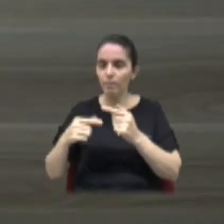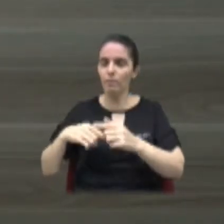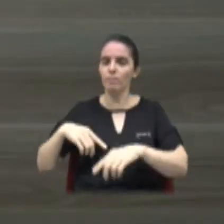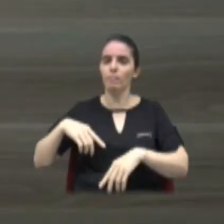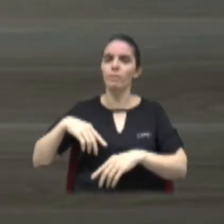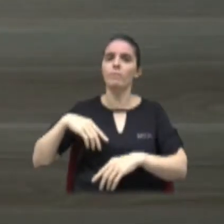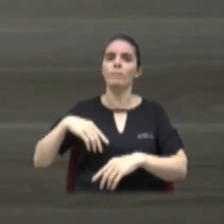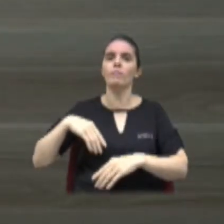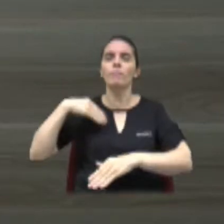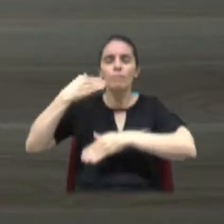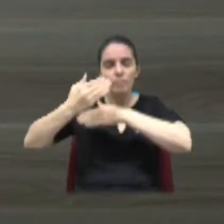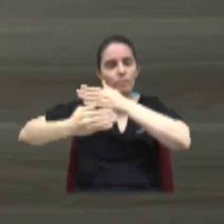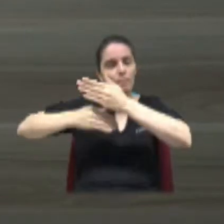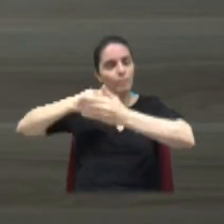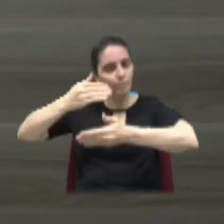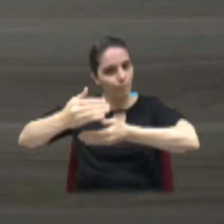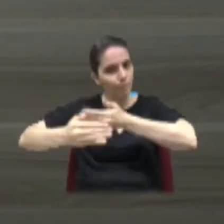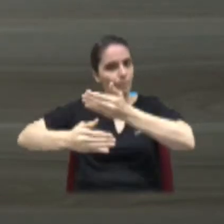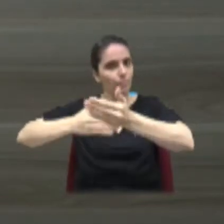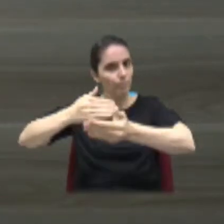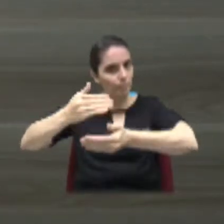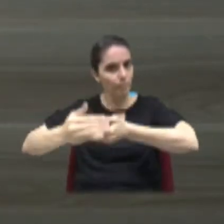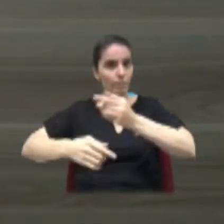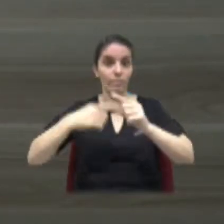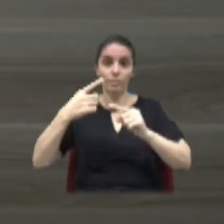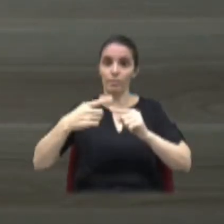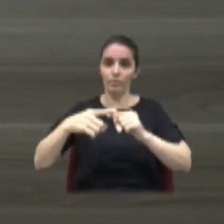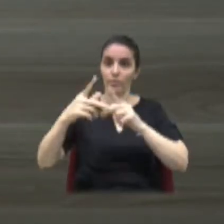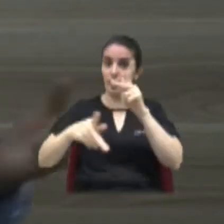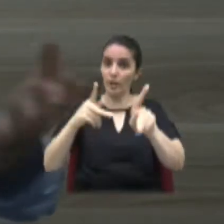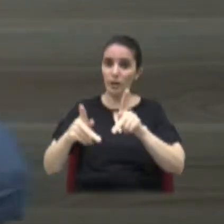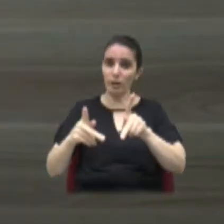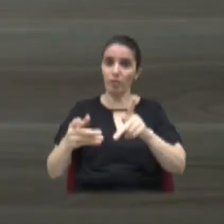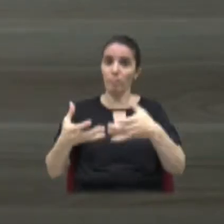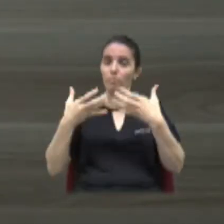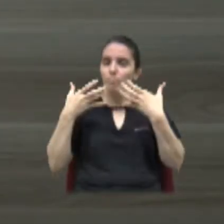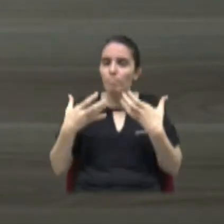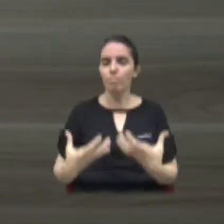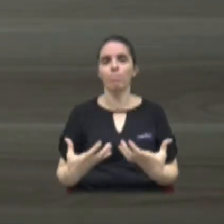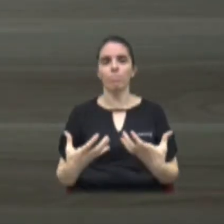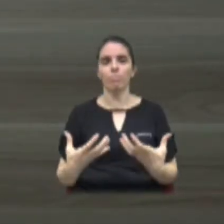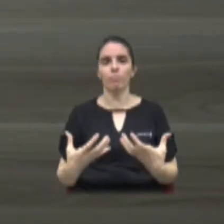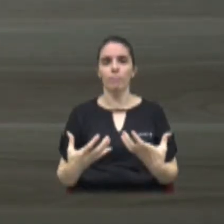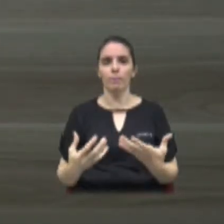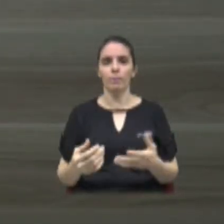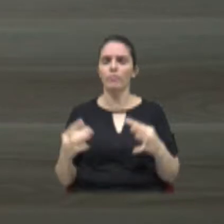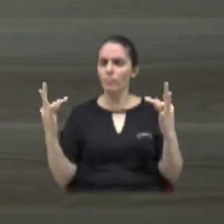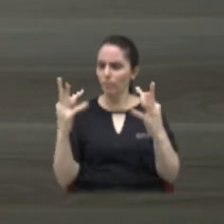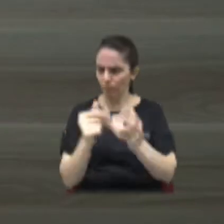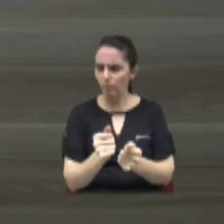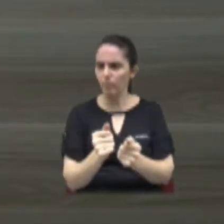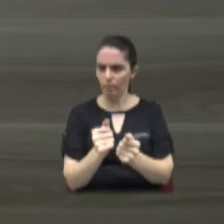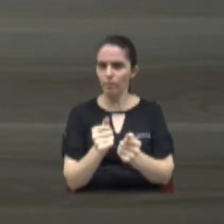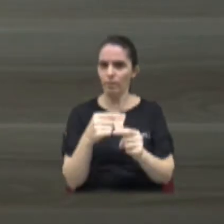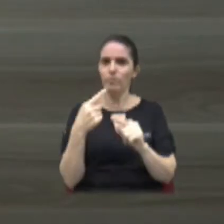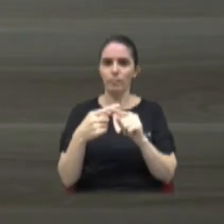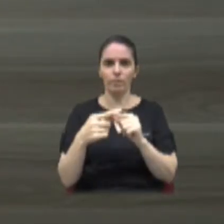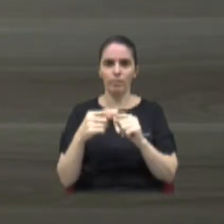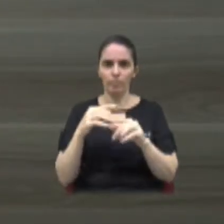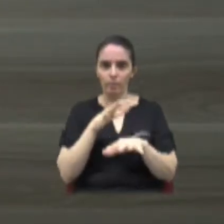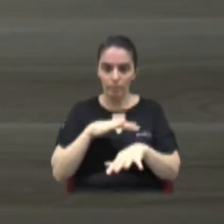nada dentro de tudo isso. Por exemplo, o governador Geraldo Alckmin deixa o governo